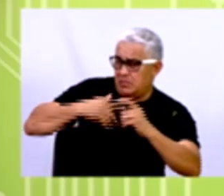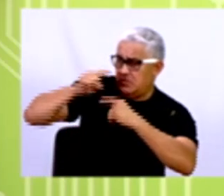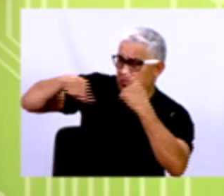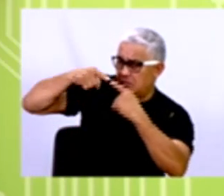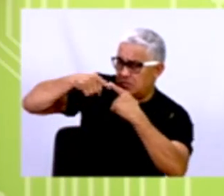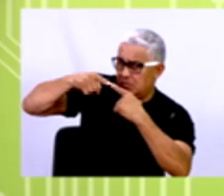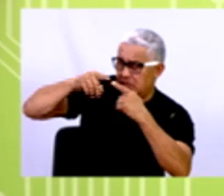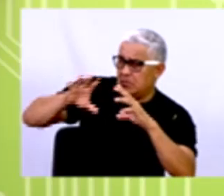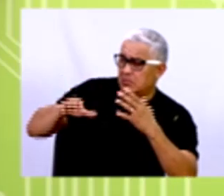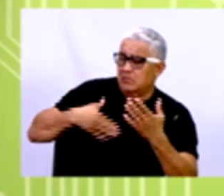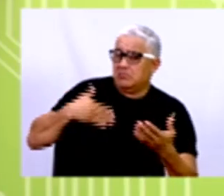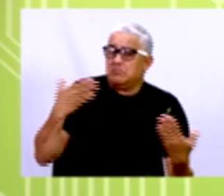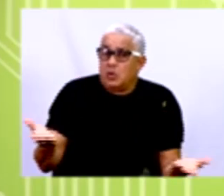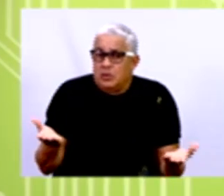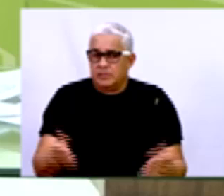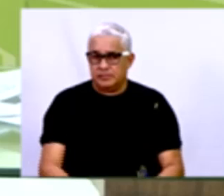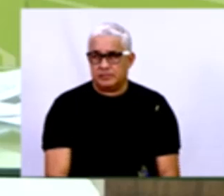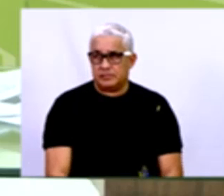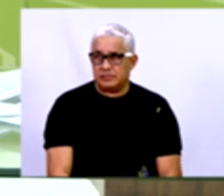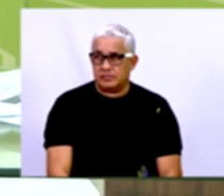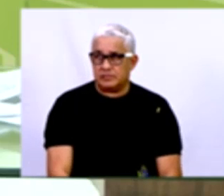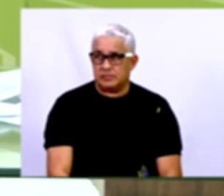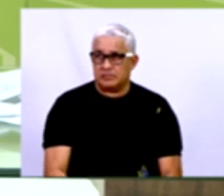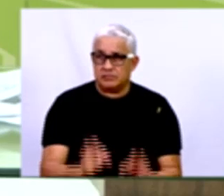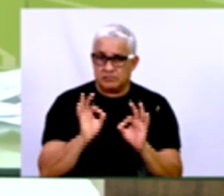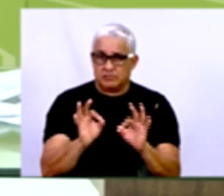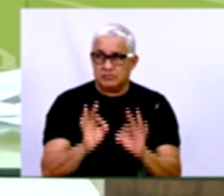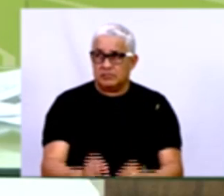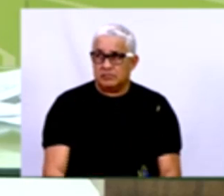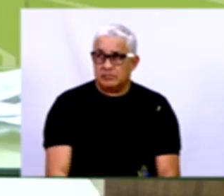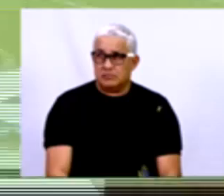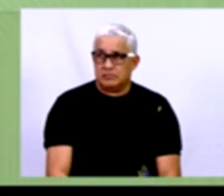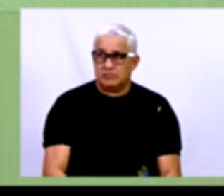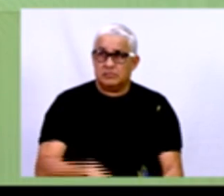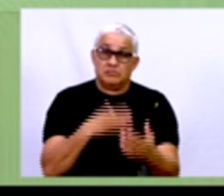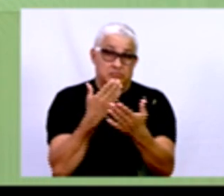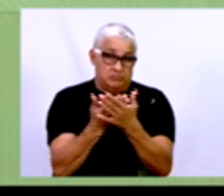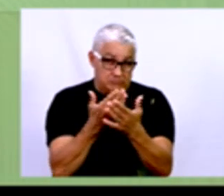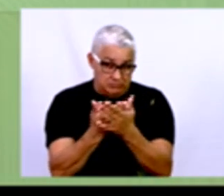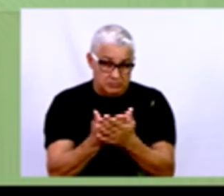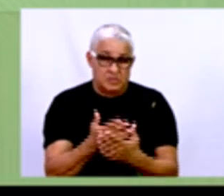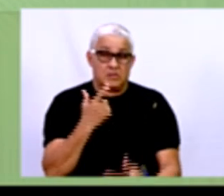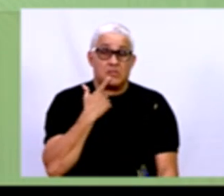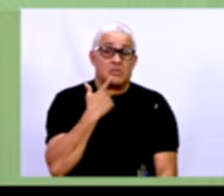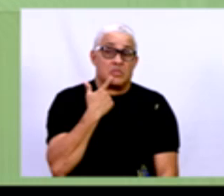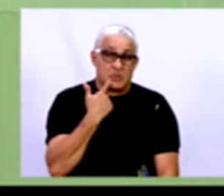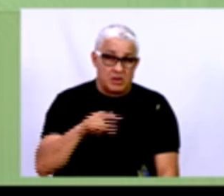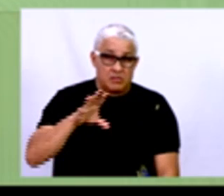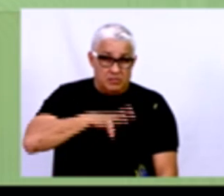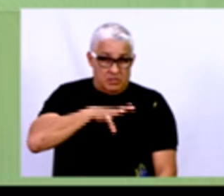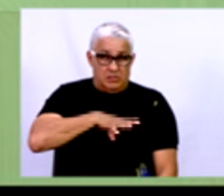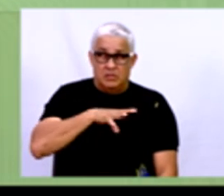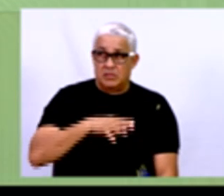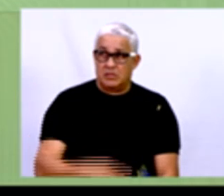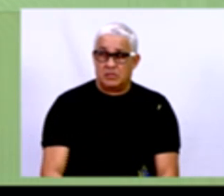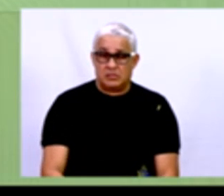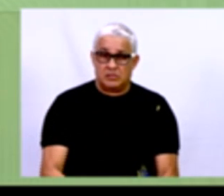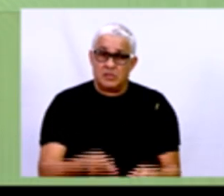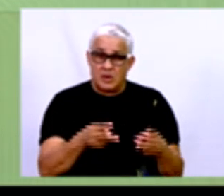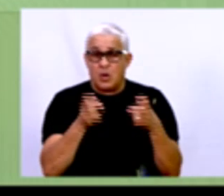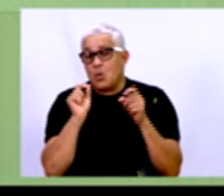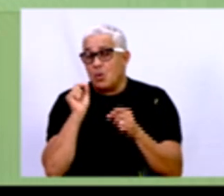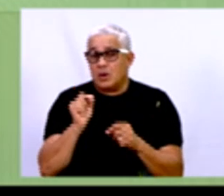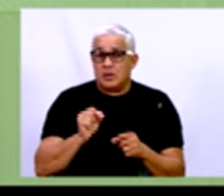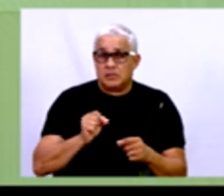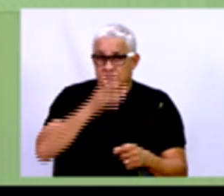objetivo. Isso mesmo. Aí, quando a gente estuda a língua portuguesa, por exemplo, nós vamos verificar